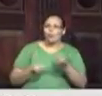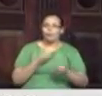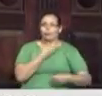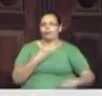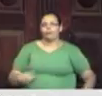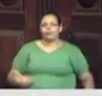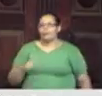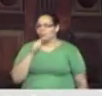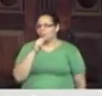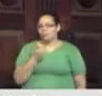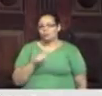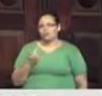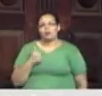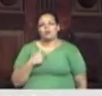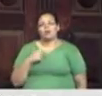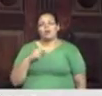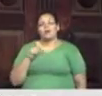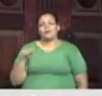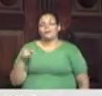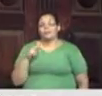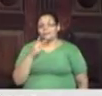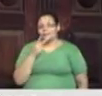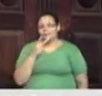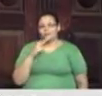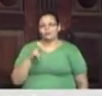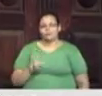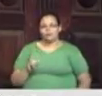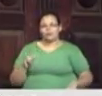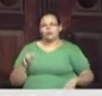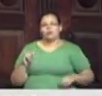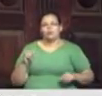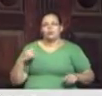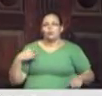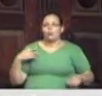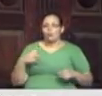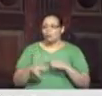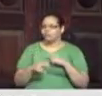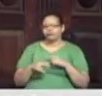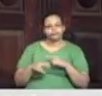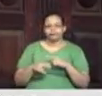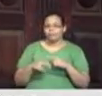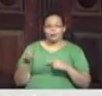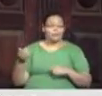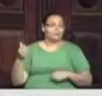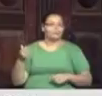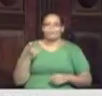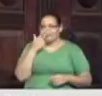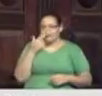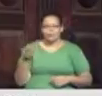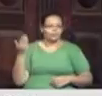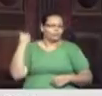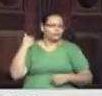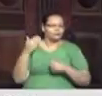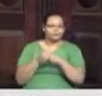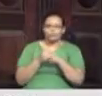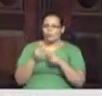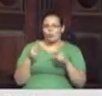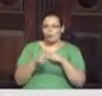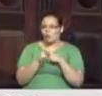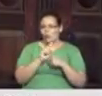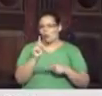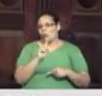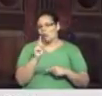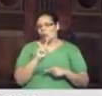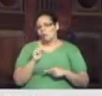que não tem credibilidade, que diz que vai cortar na carne, mas por trás não corta, pode conduzir um acordo dessa